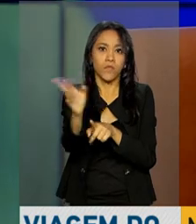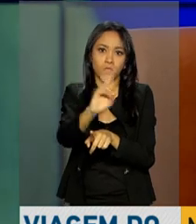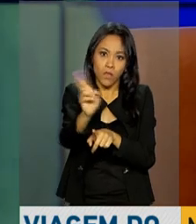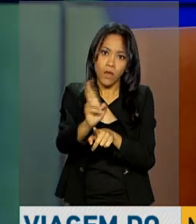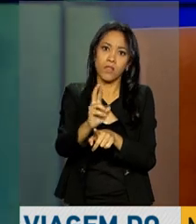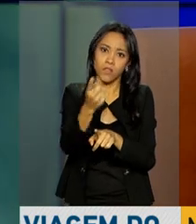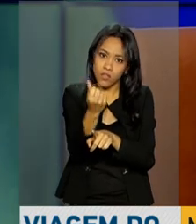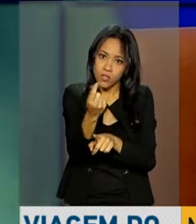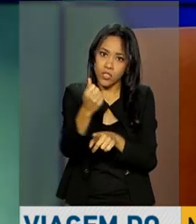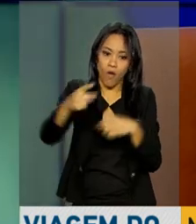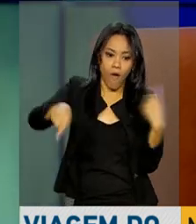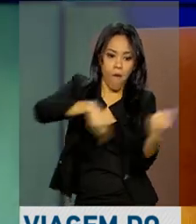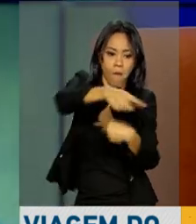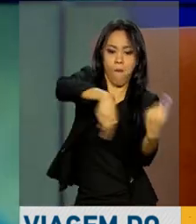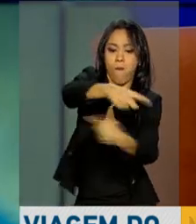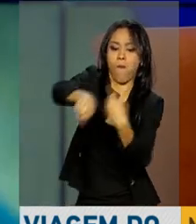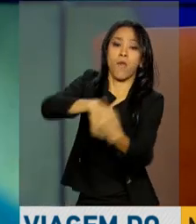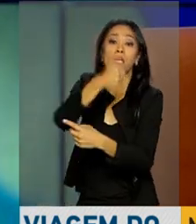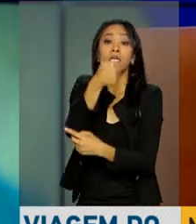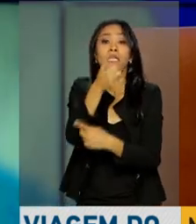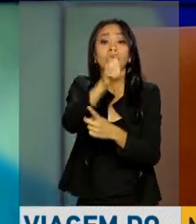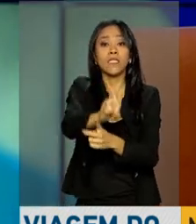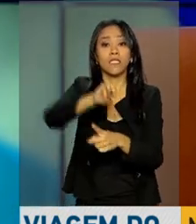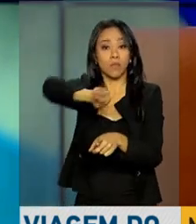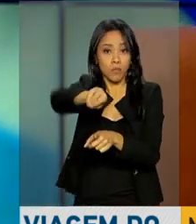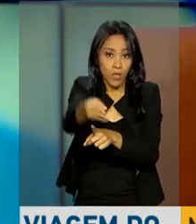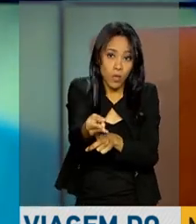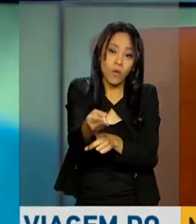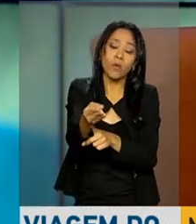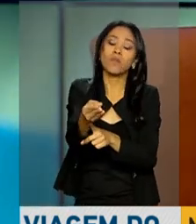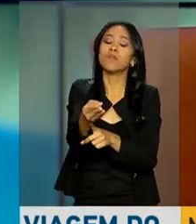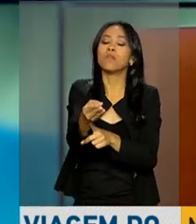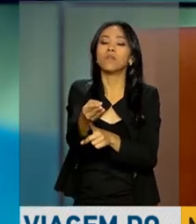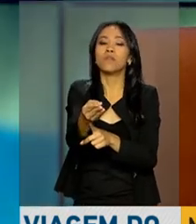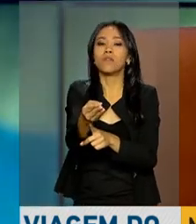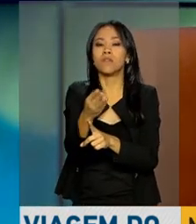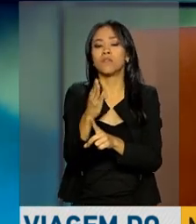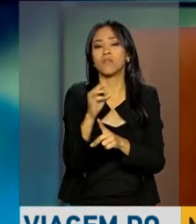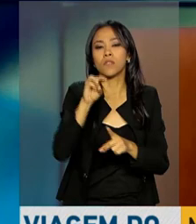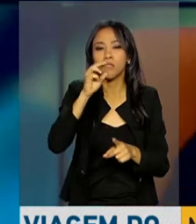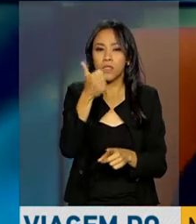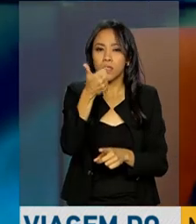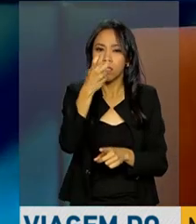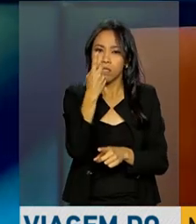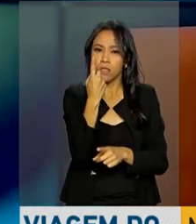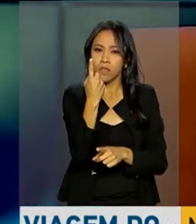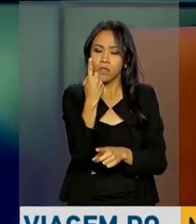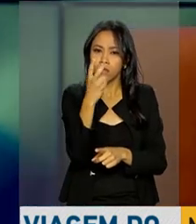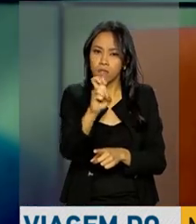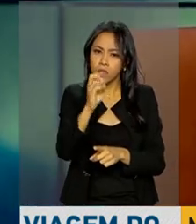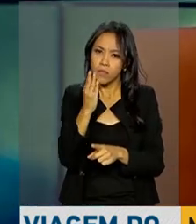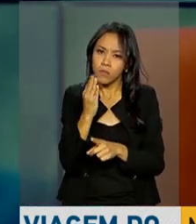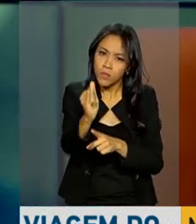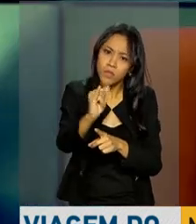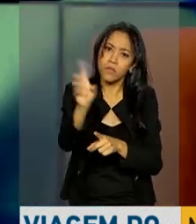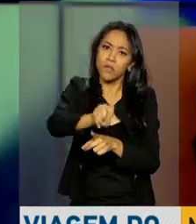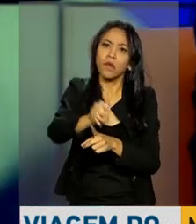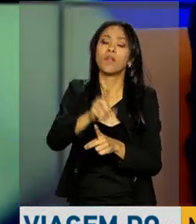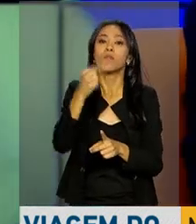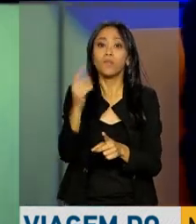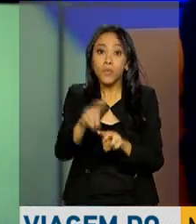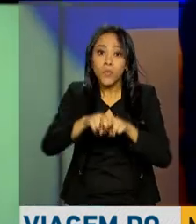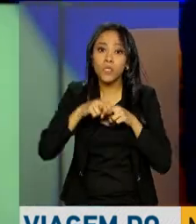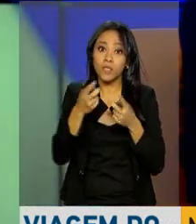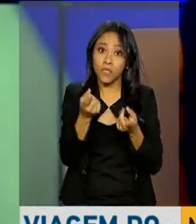reais, ou seja, cerca de 15 milhões, bilhões de dólares no mercado. O varejo, por exemplo, cresceu muito com